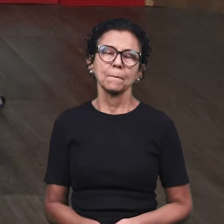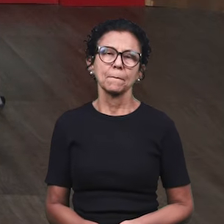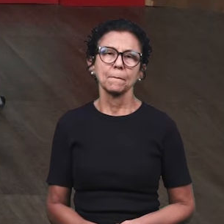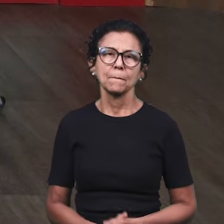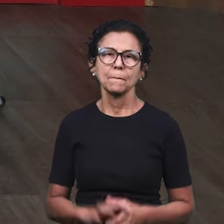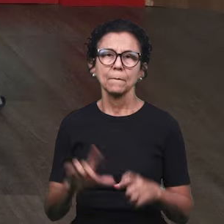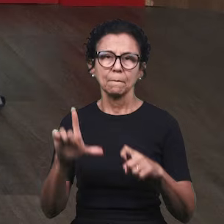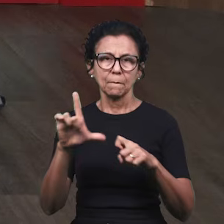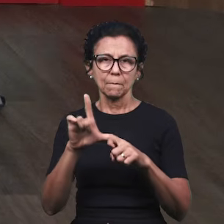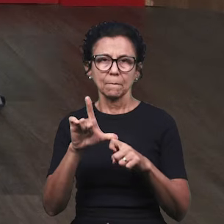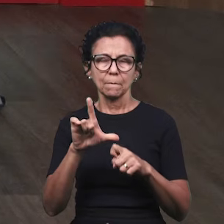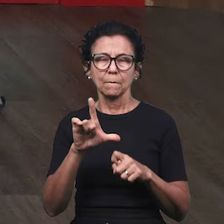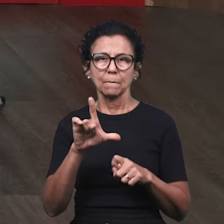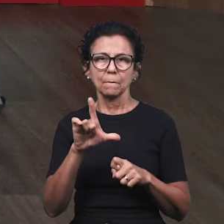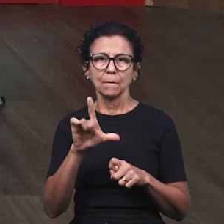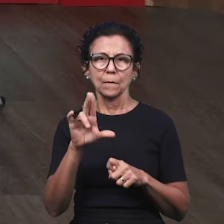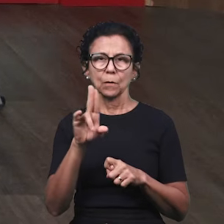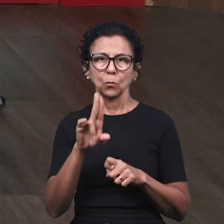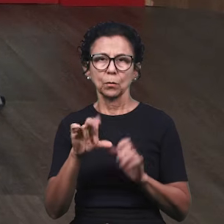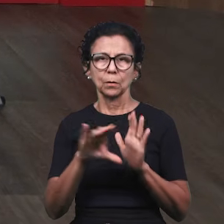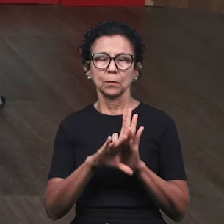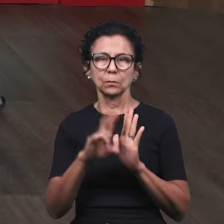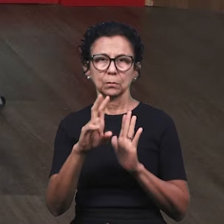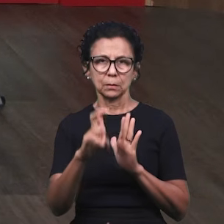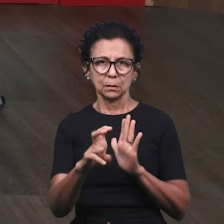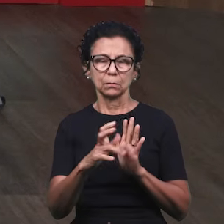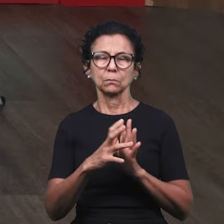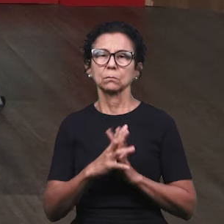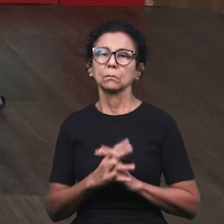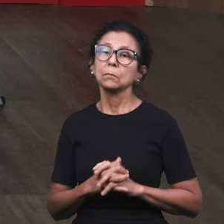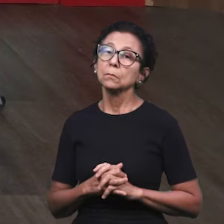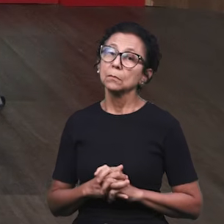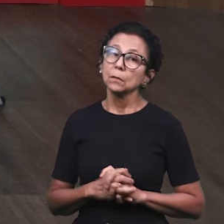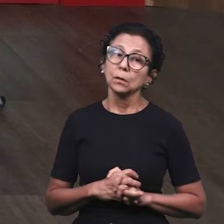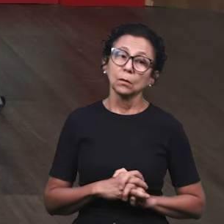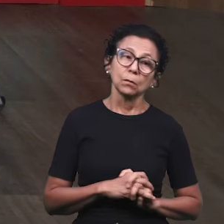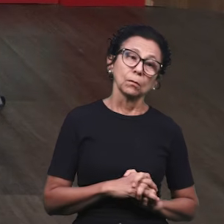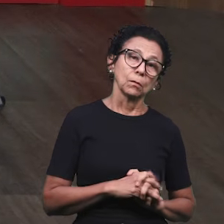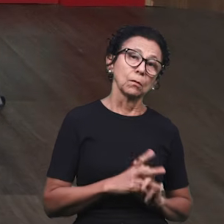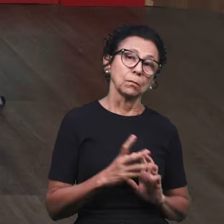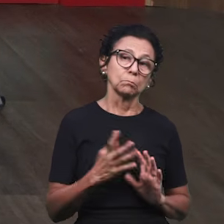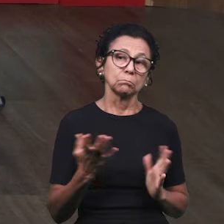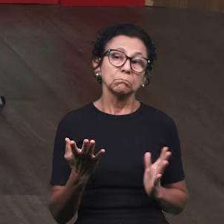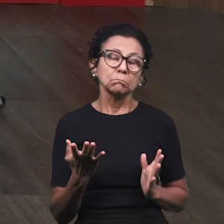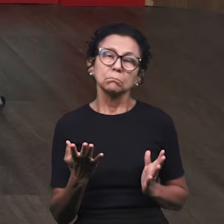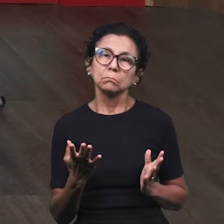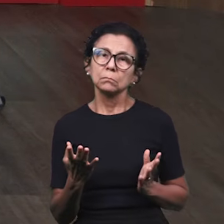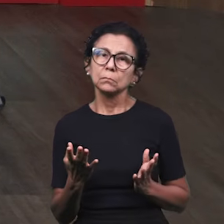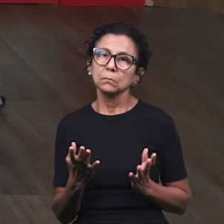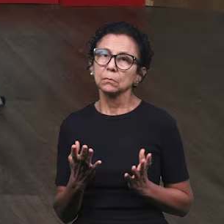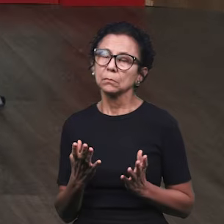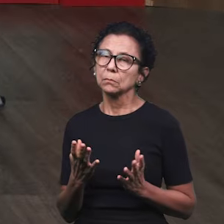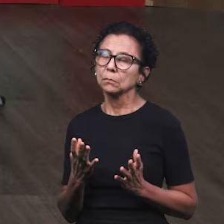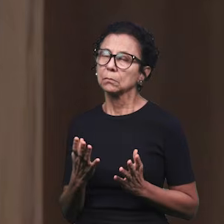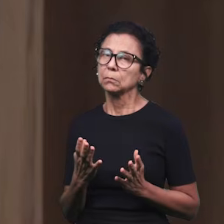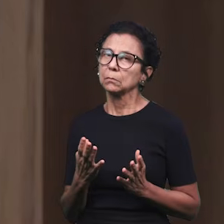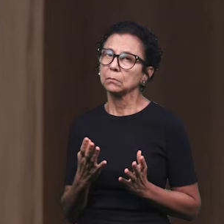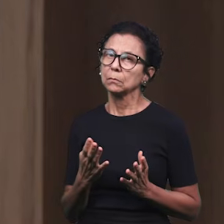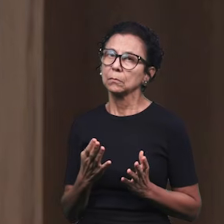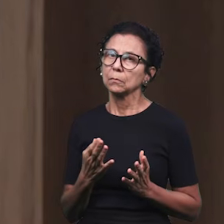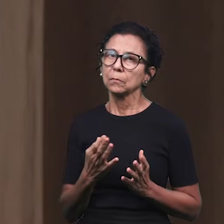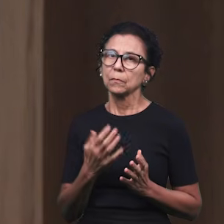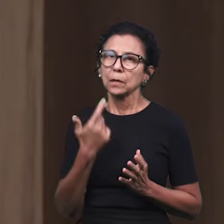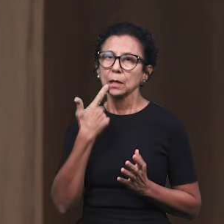formos no original grego, está lá a palavra diktion. Mas Mateus,